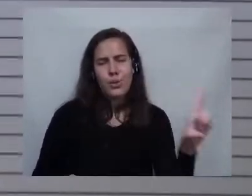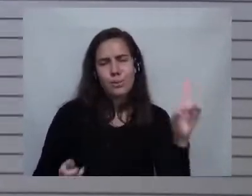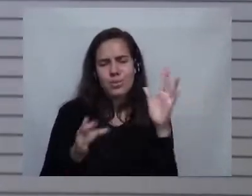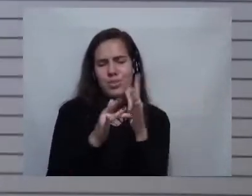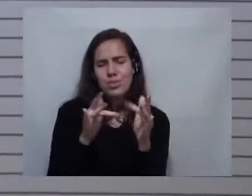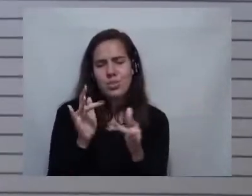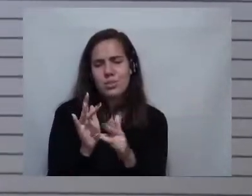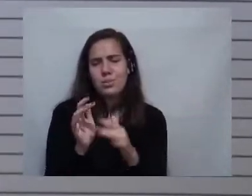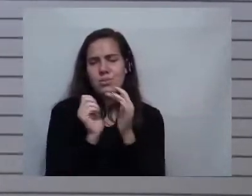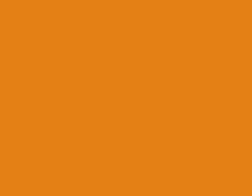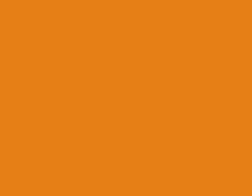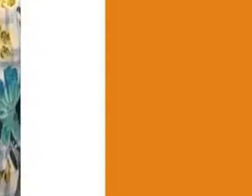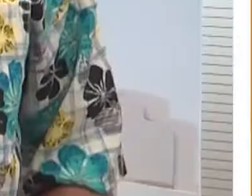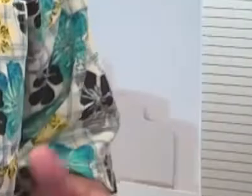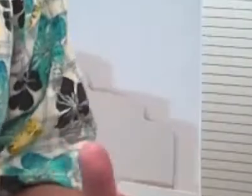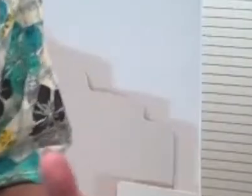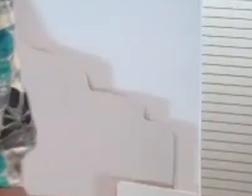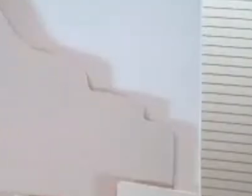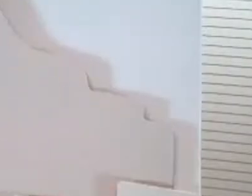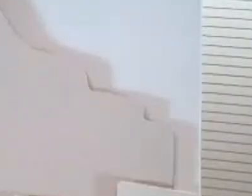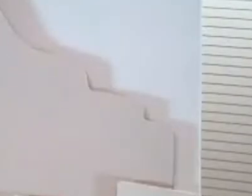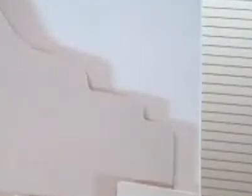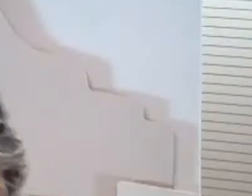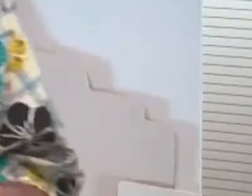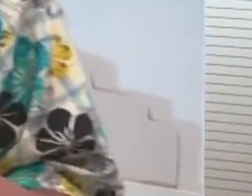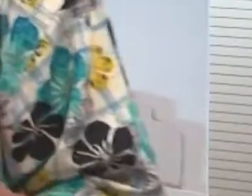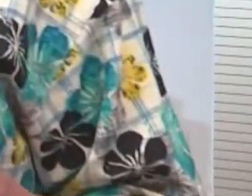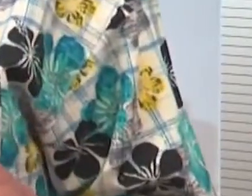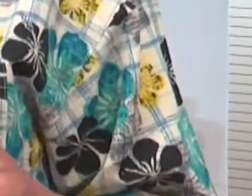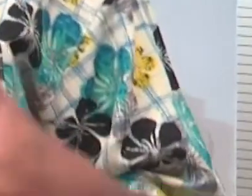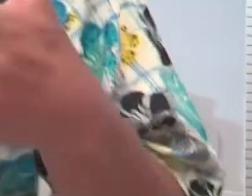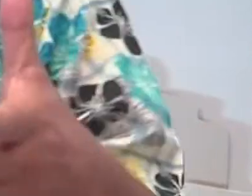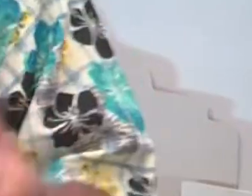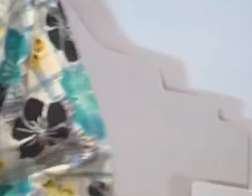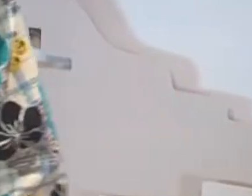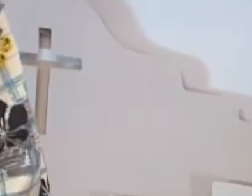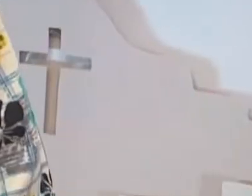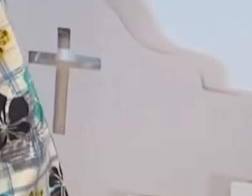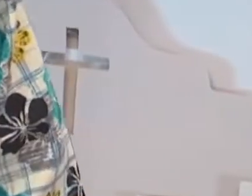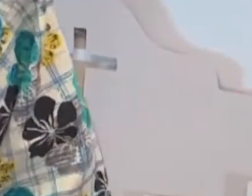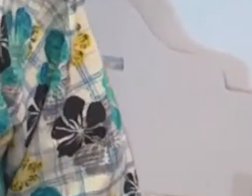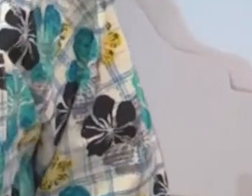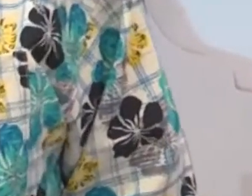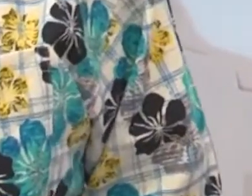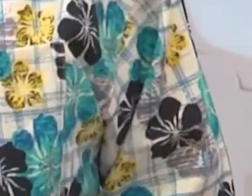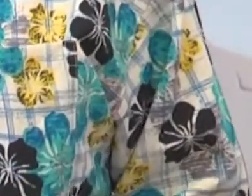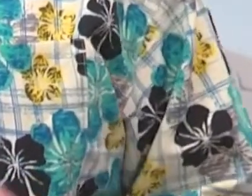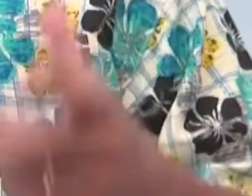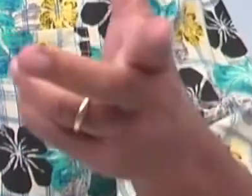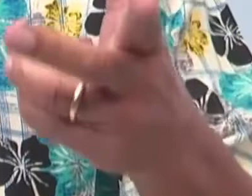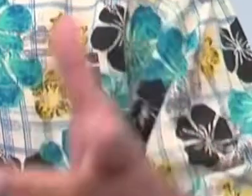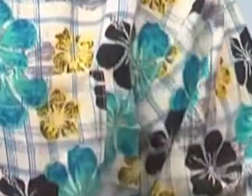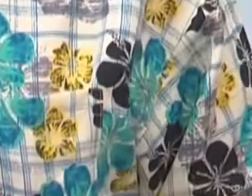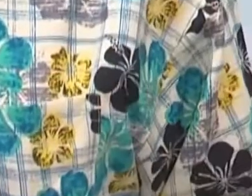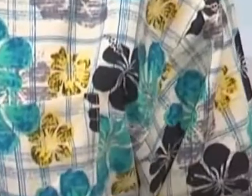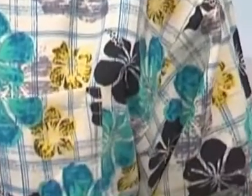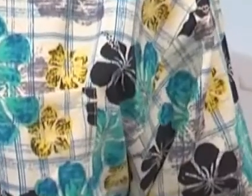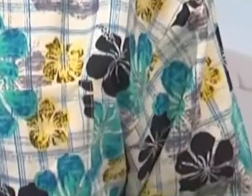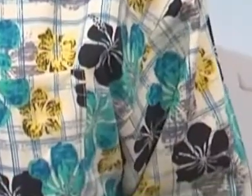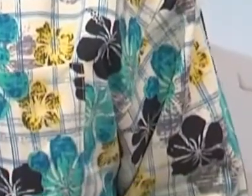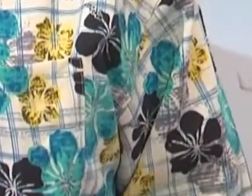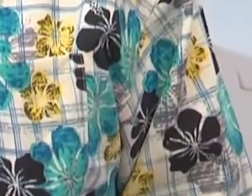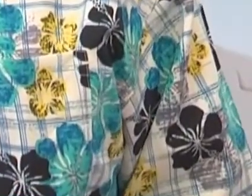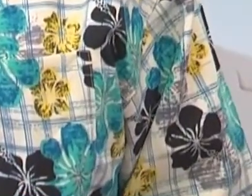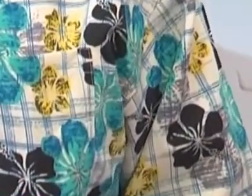Jesus amém muito obrigado por estar conosco assistir esse vídeo e eu quero lhe